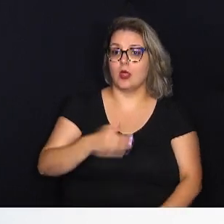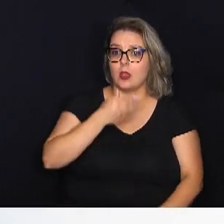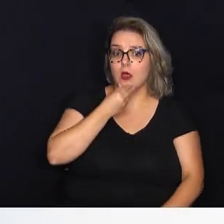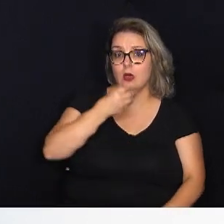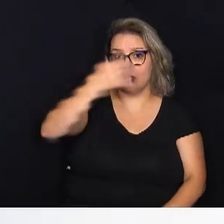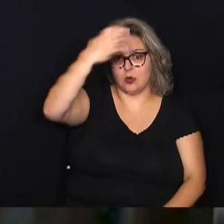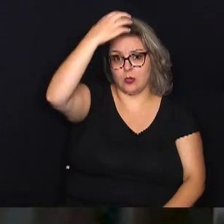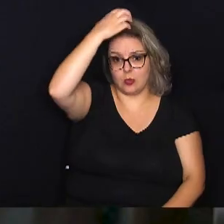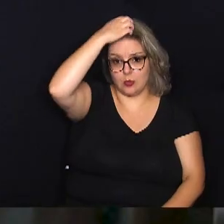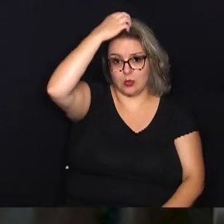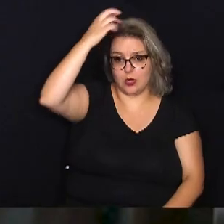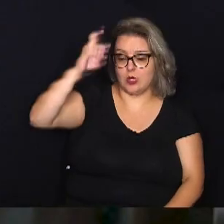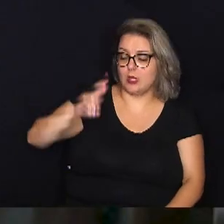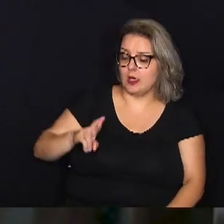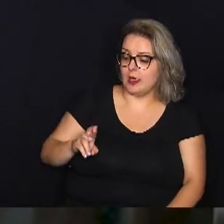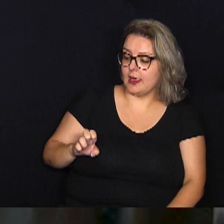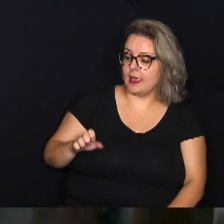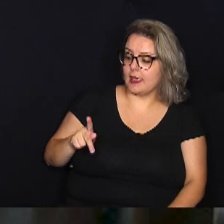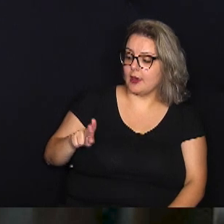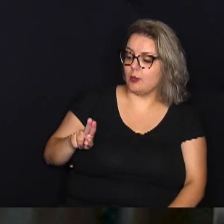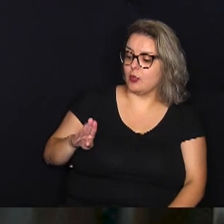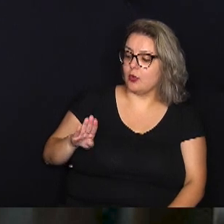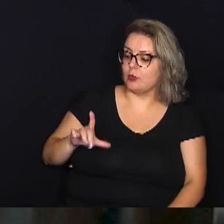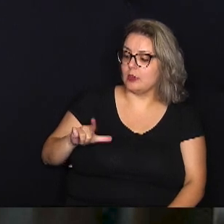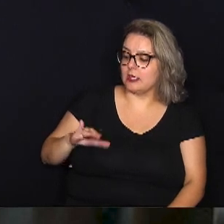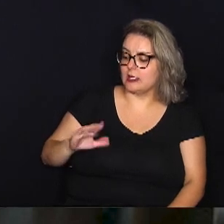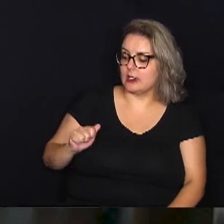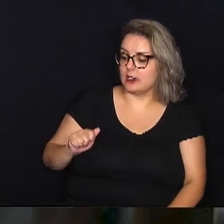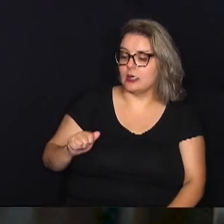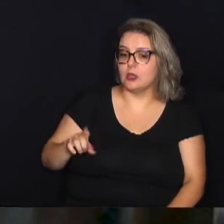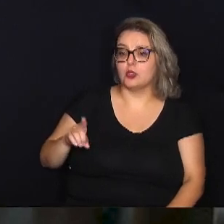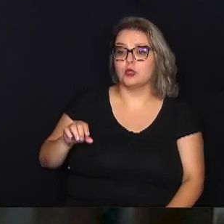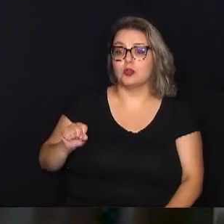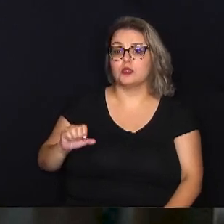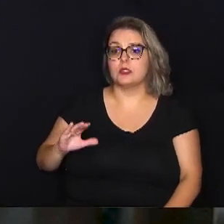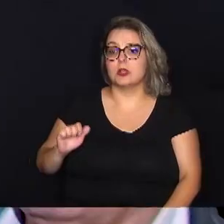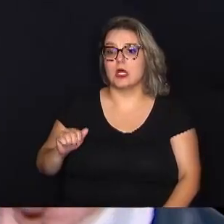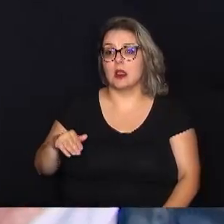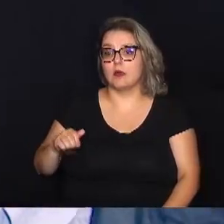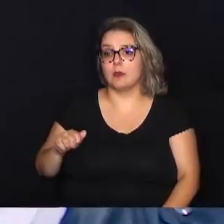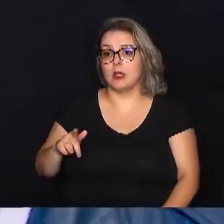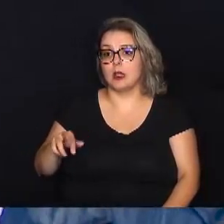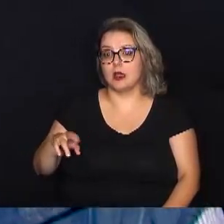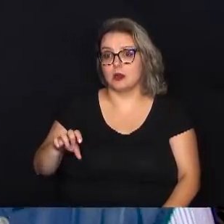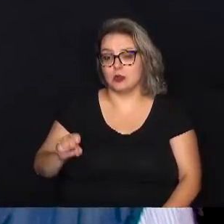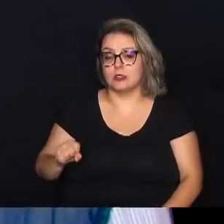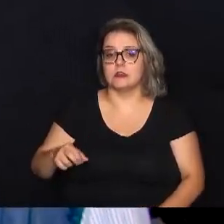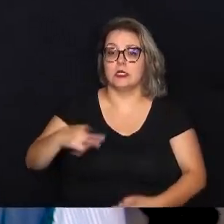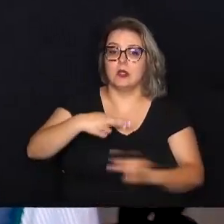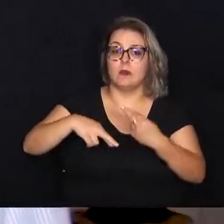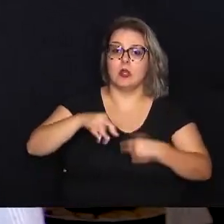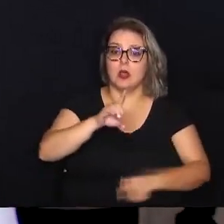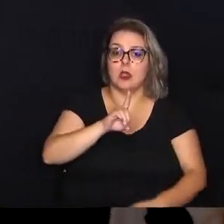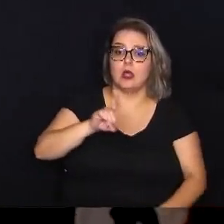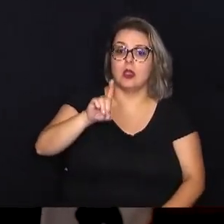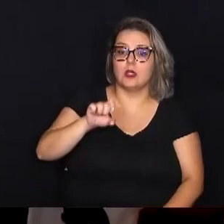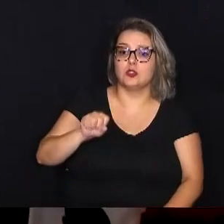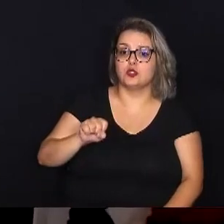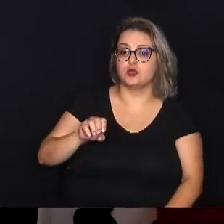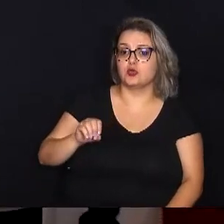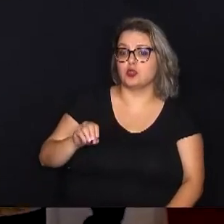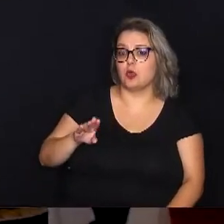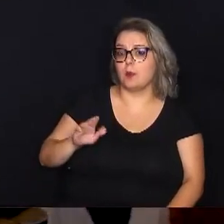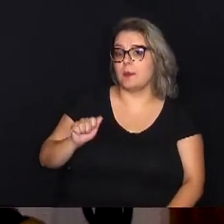É o rei da República dos Camarões. Sim. Está ligado a uma divindade que